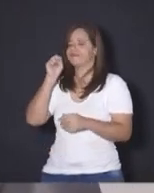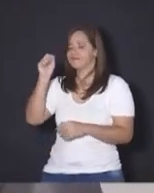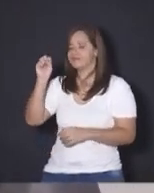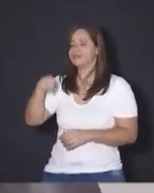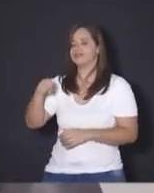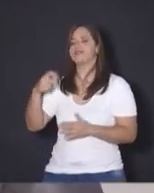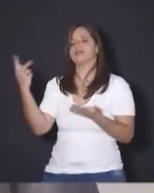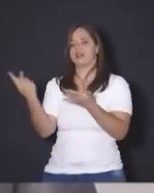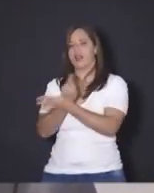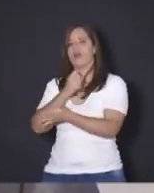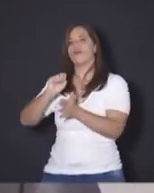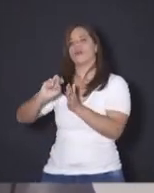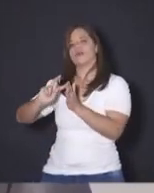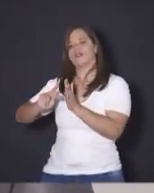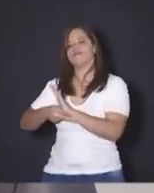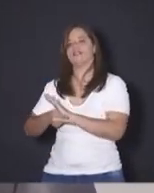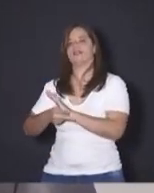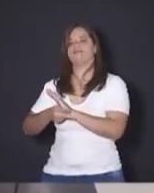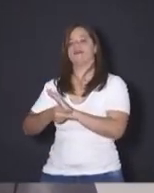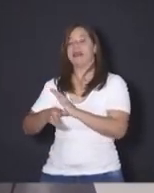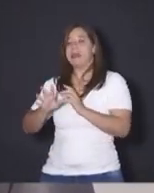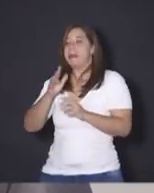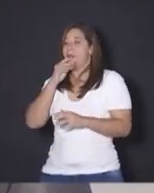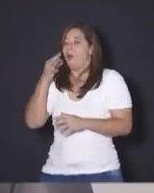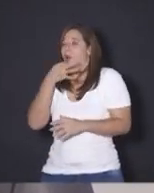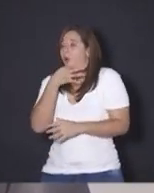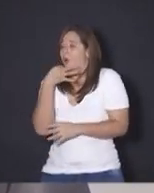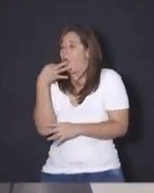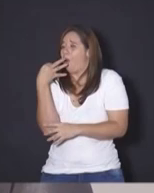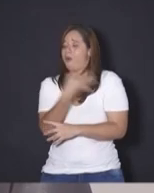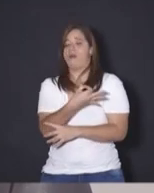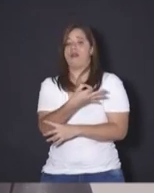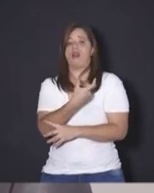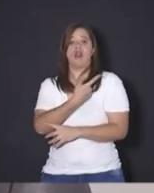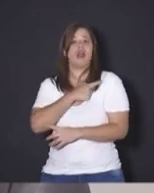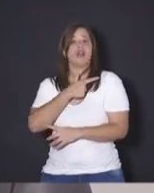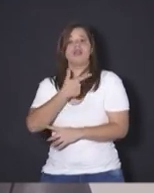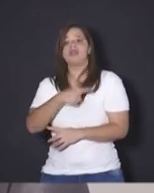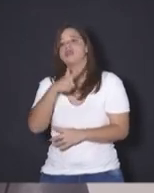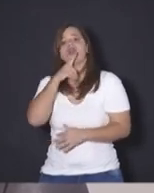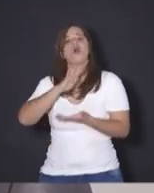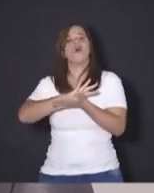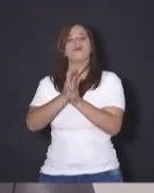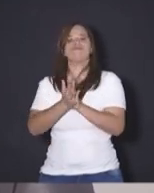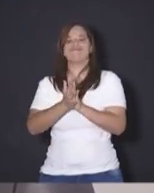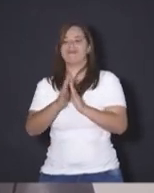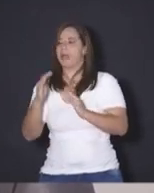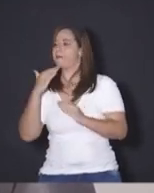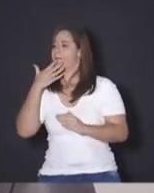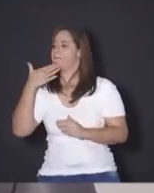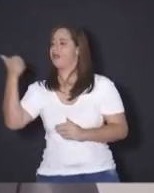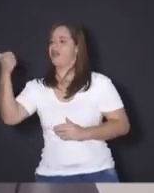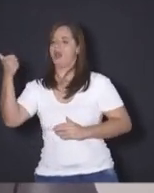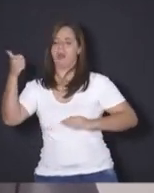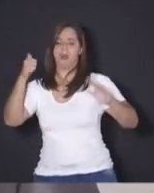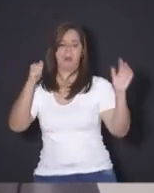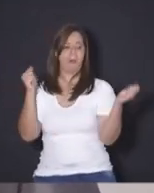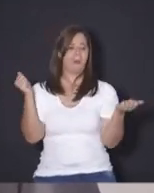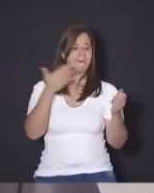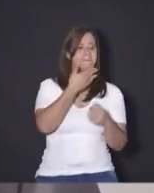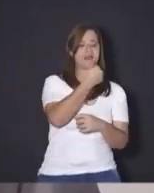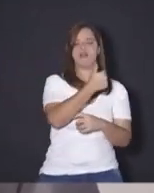são todos o rivers num racismo melhor do que outras mas todas